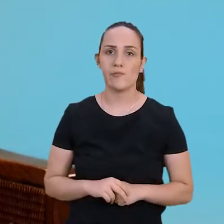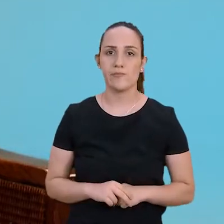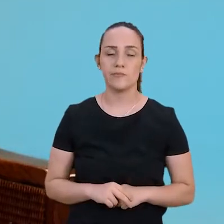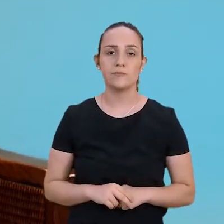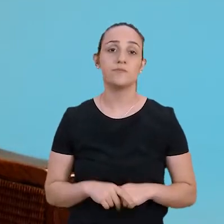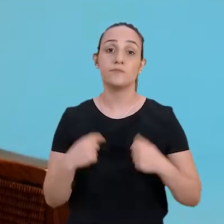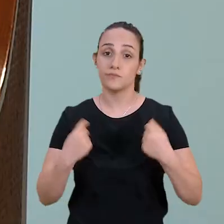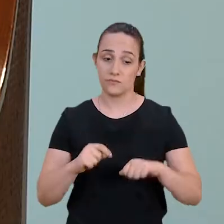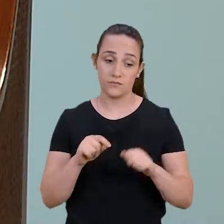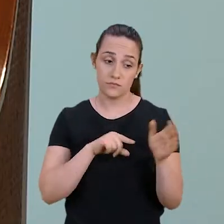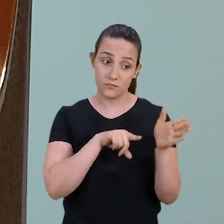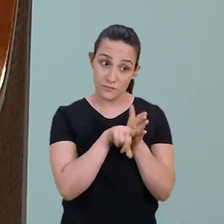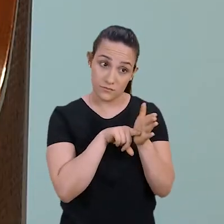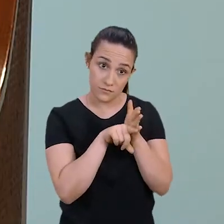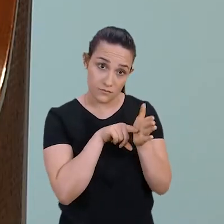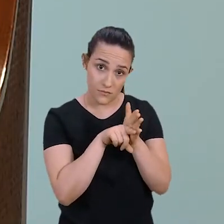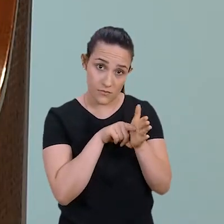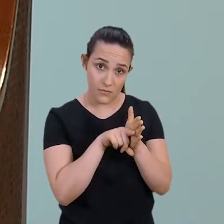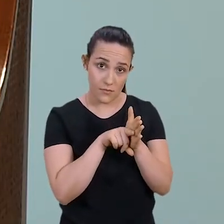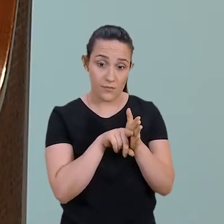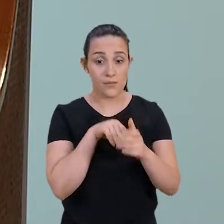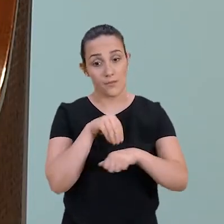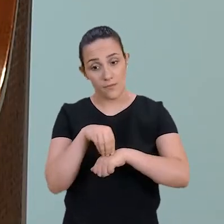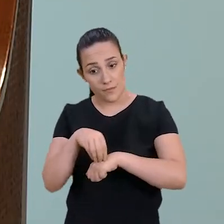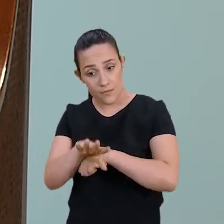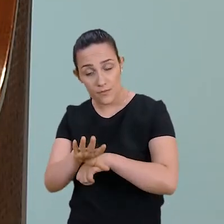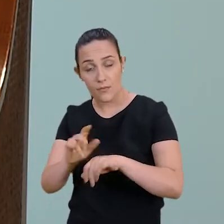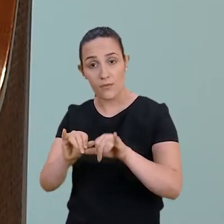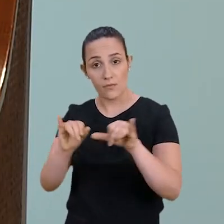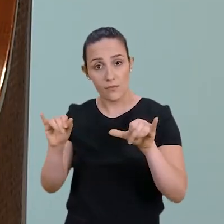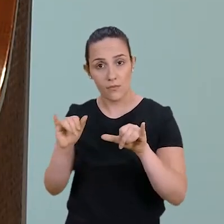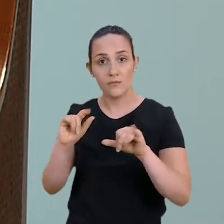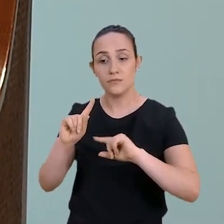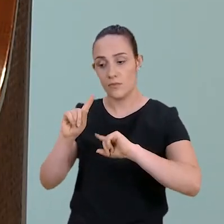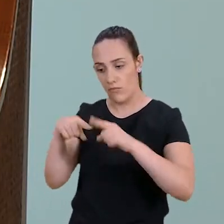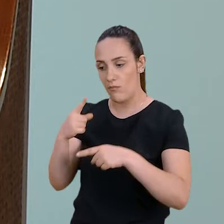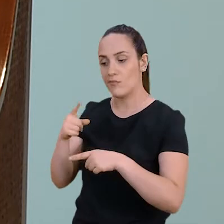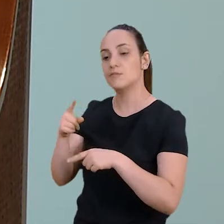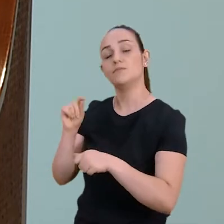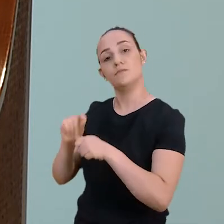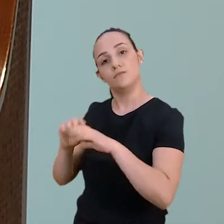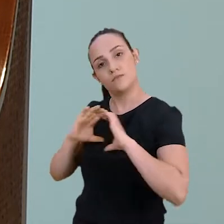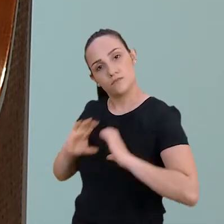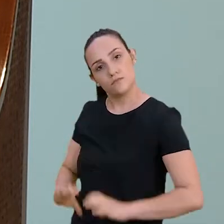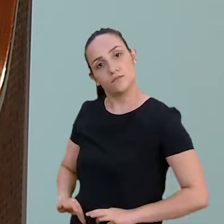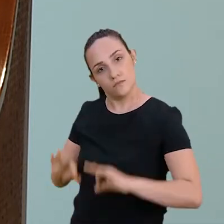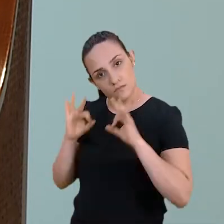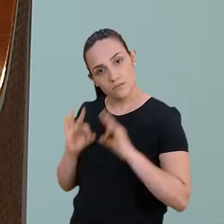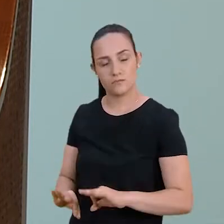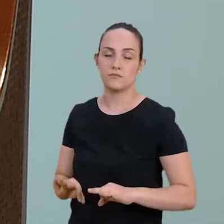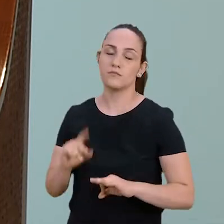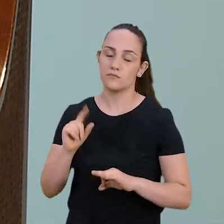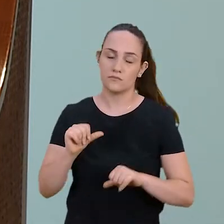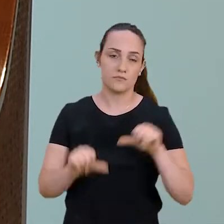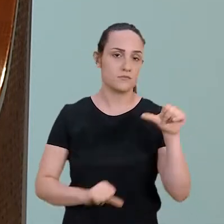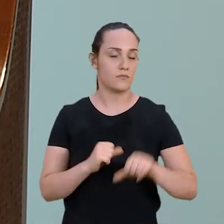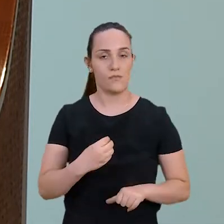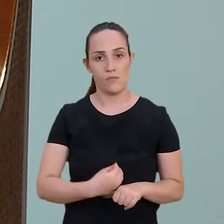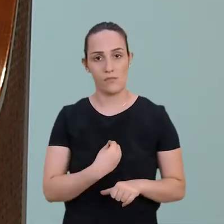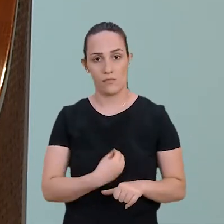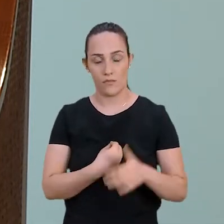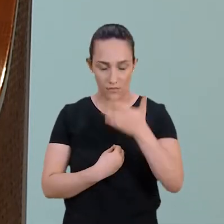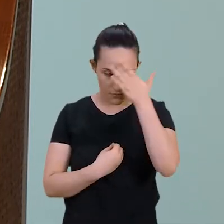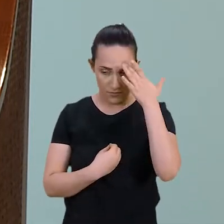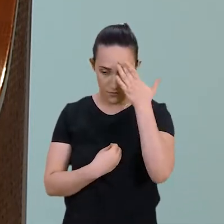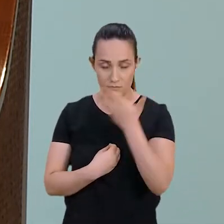obter informação, disseminar essa informação para você fazer as escolhas certas que vão fazer toda a diferença na vida daquela pessoa que você